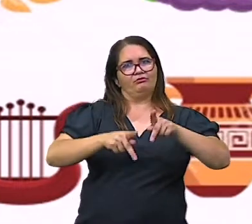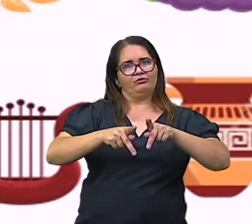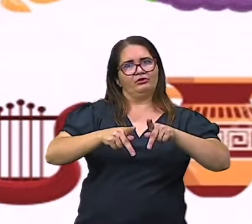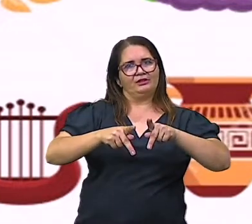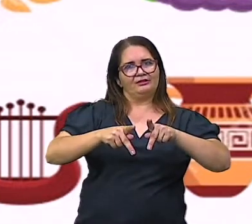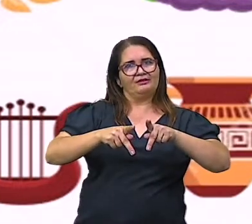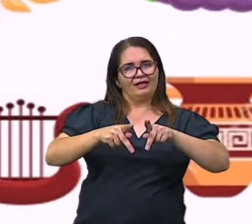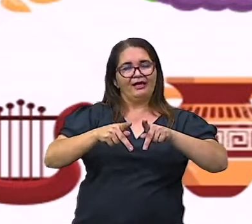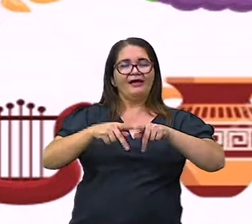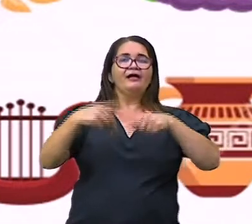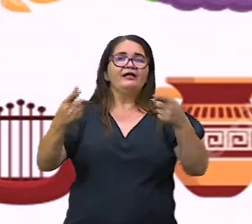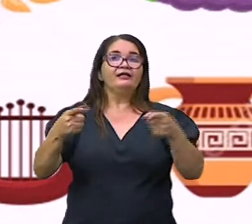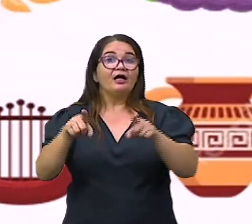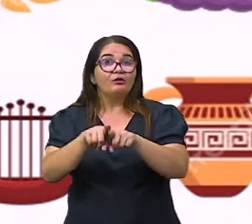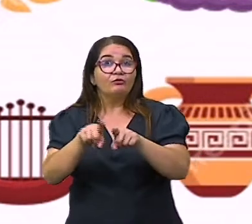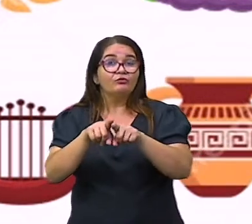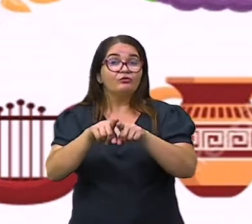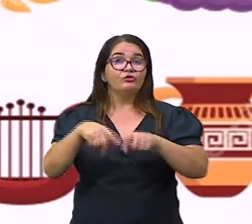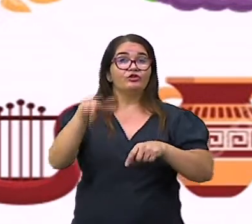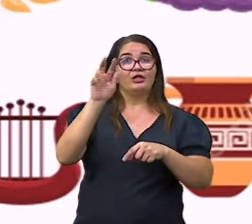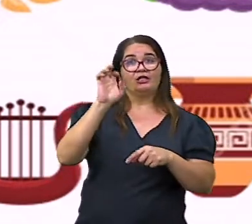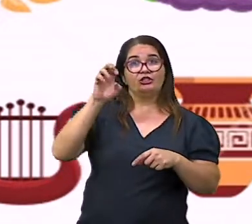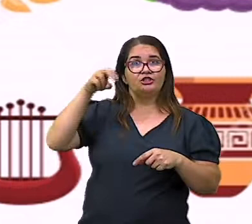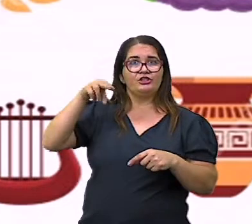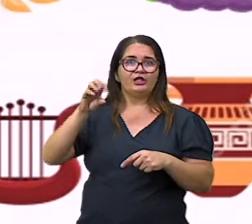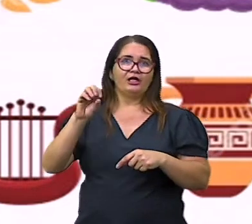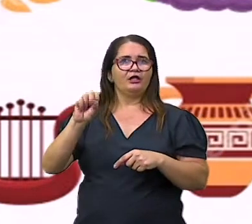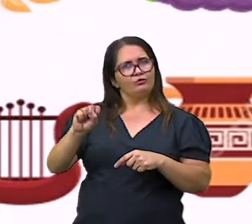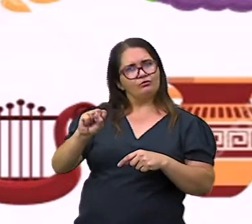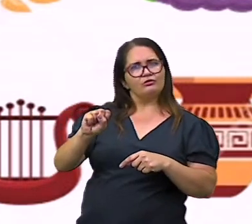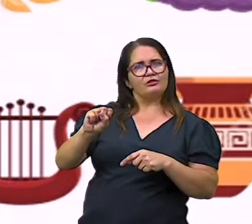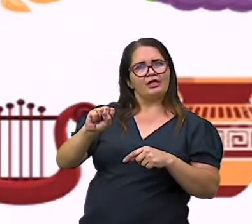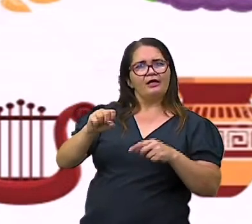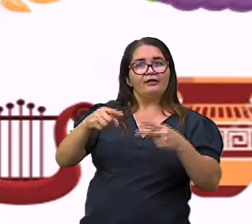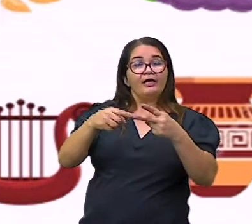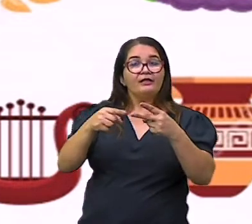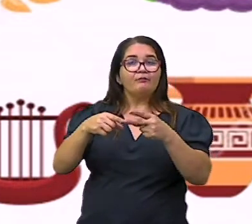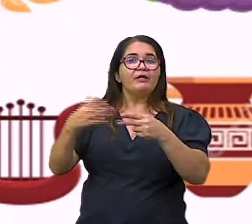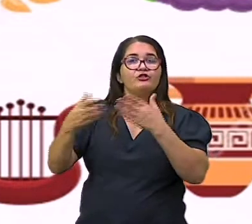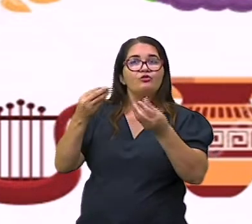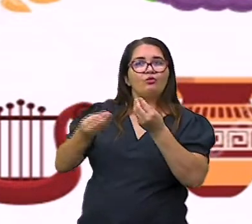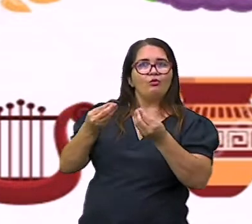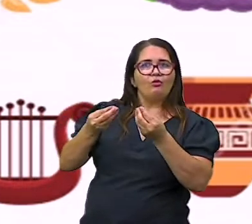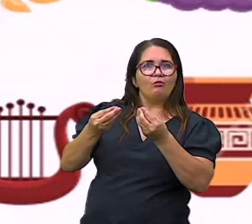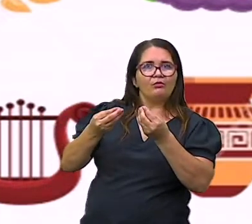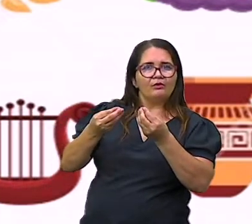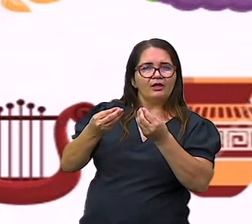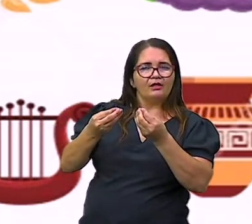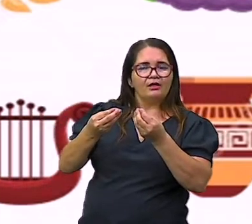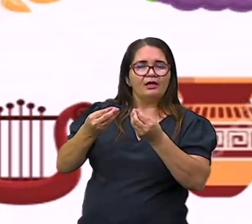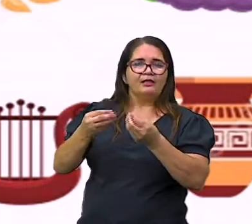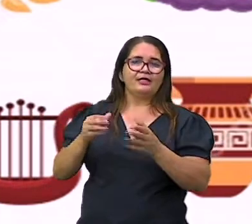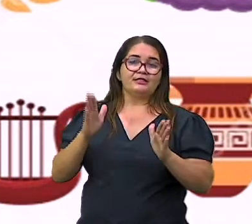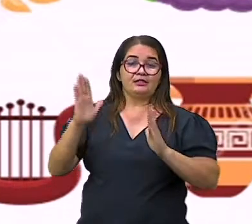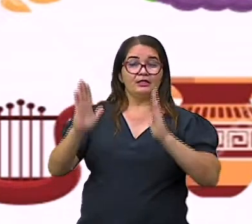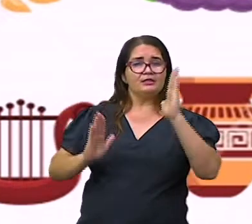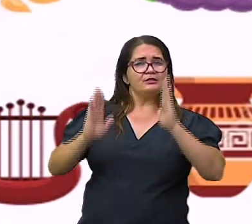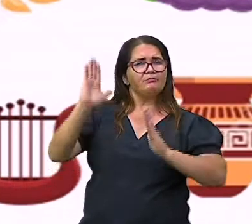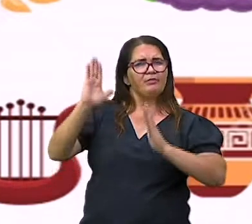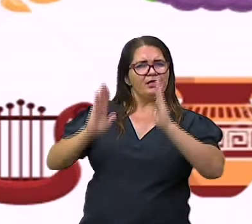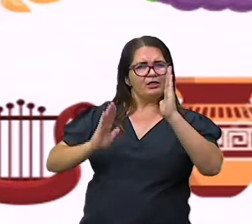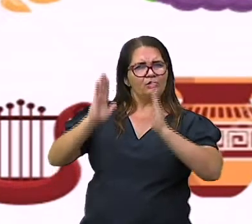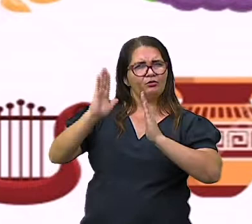um grande recuo civilizacional. O período arcaico é marcado pelo surgimento